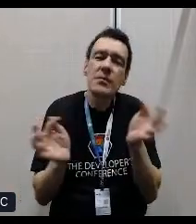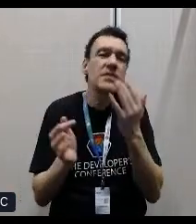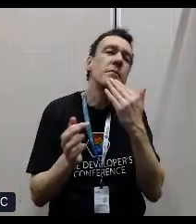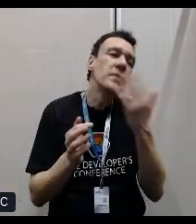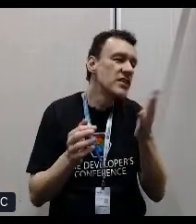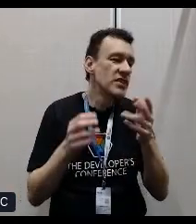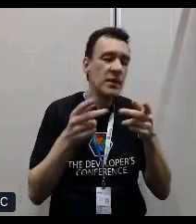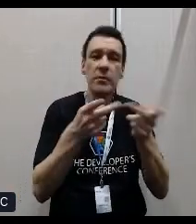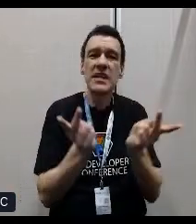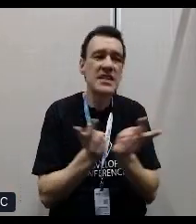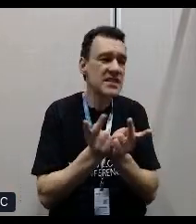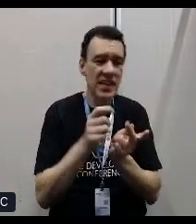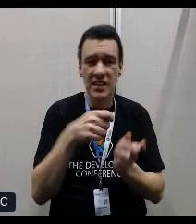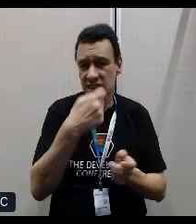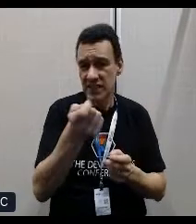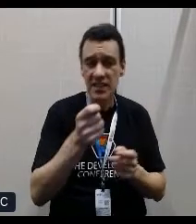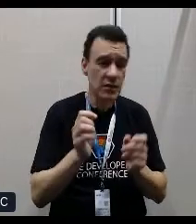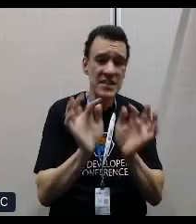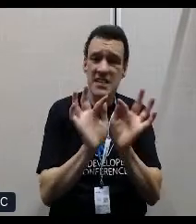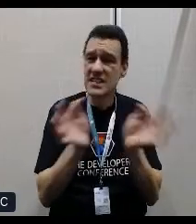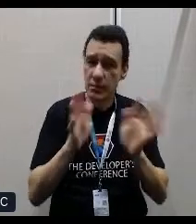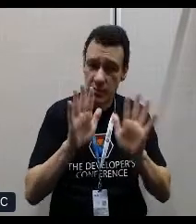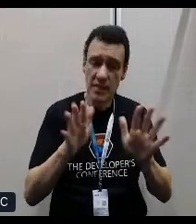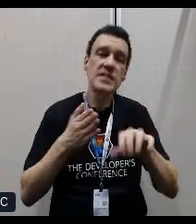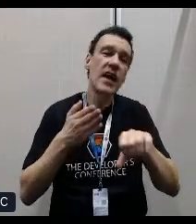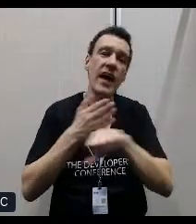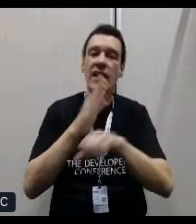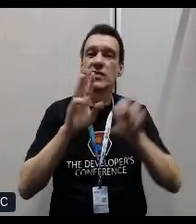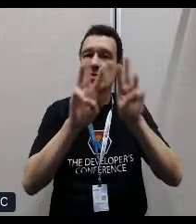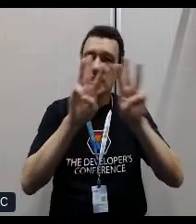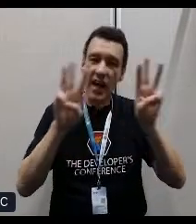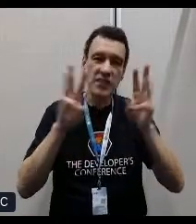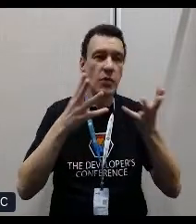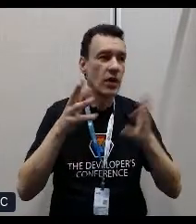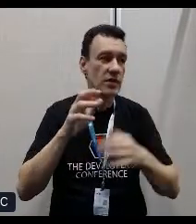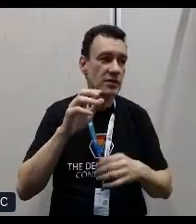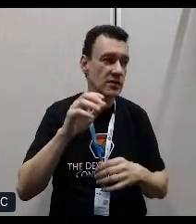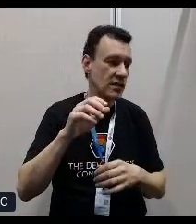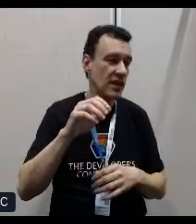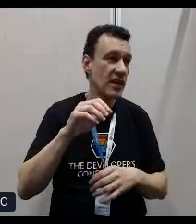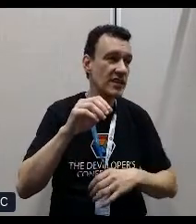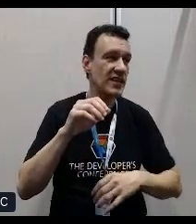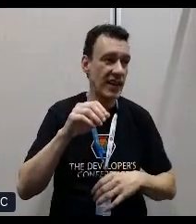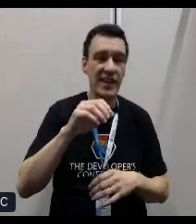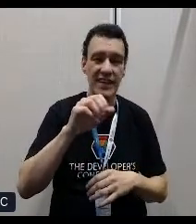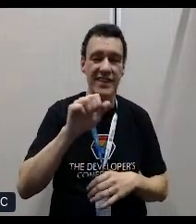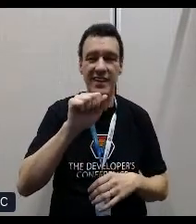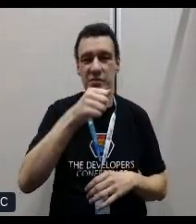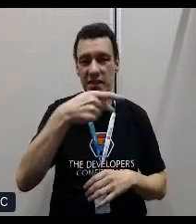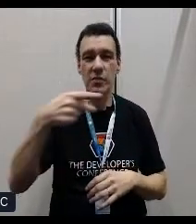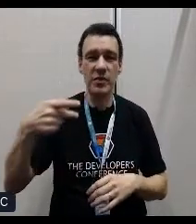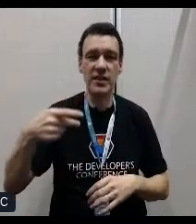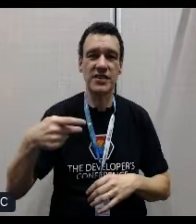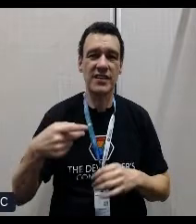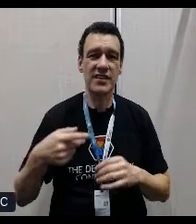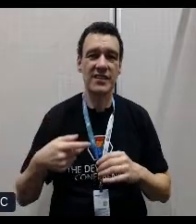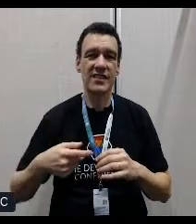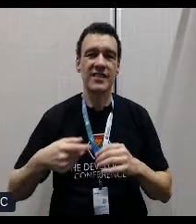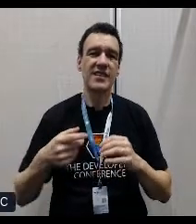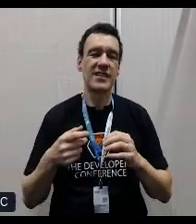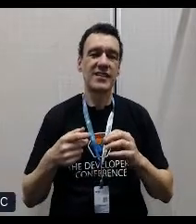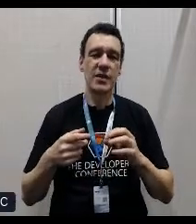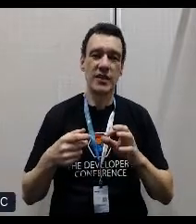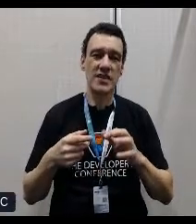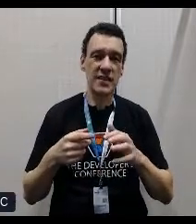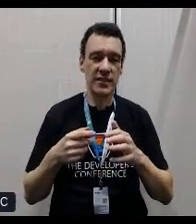uma pizza, entro lá no site ou entro no aplicativo, peço a pizza. Mas não só acessibilidade, mas